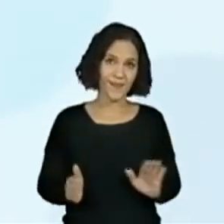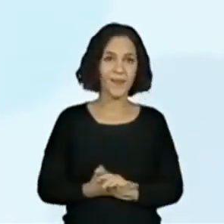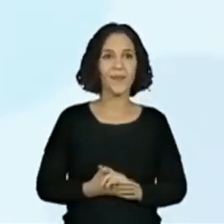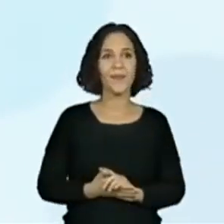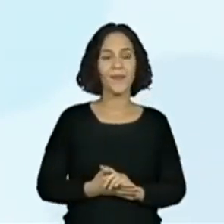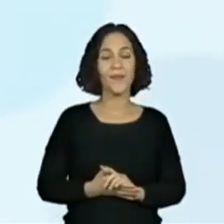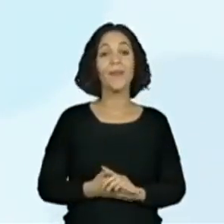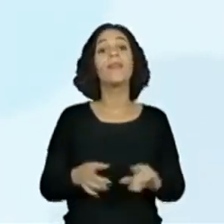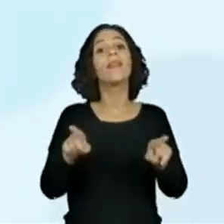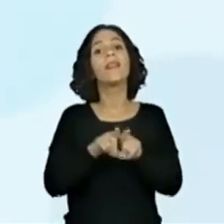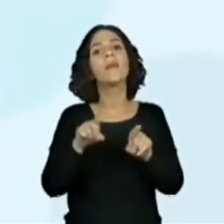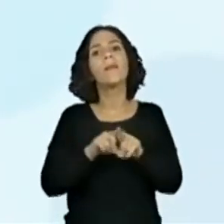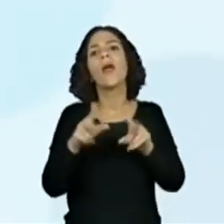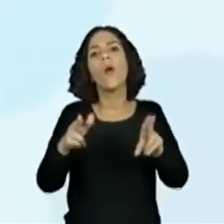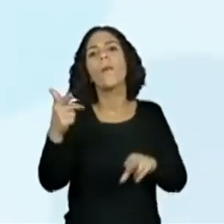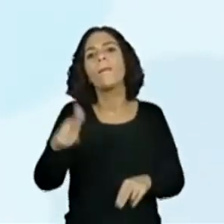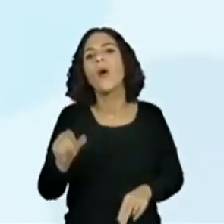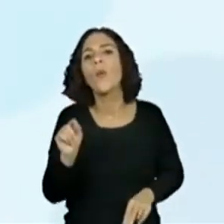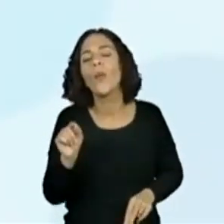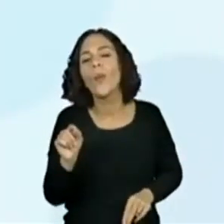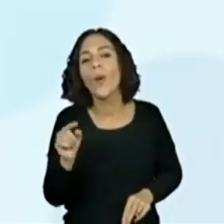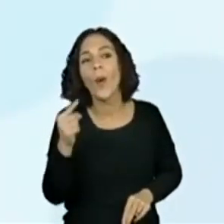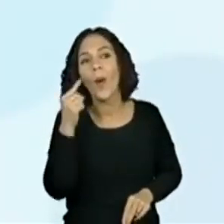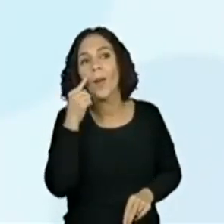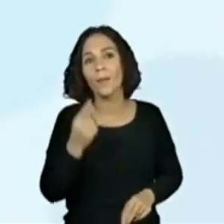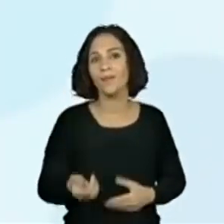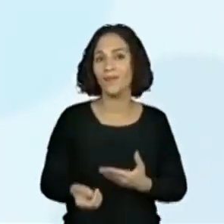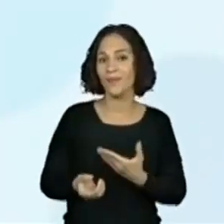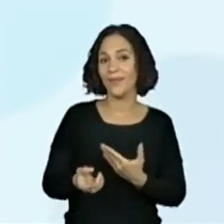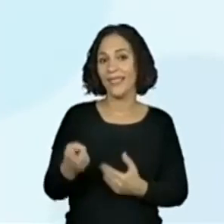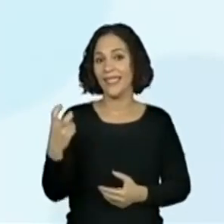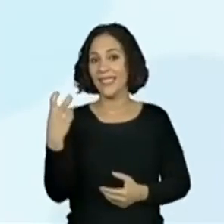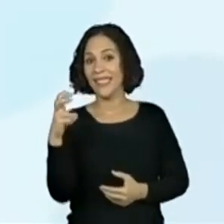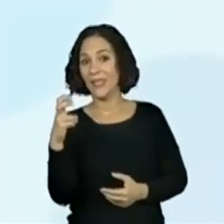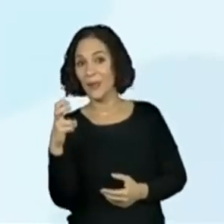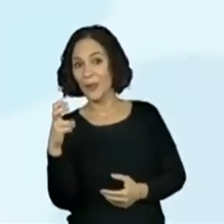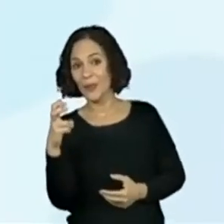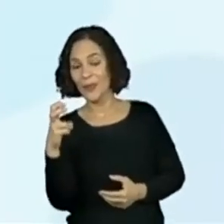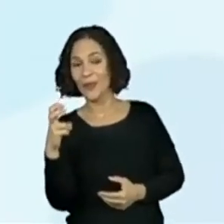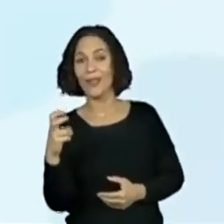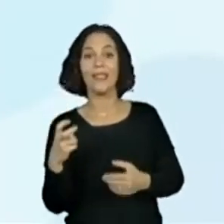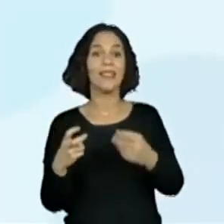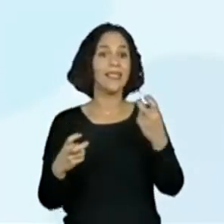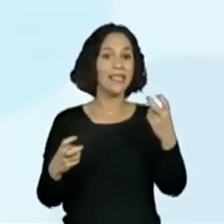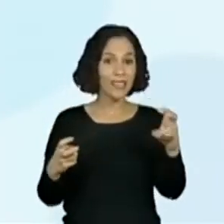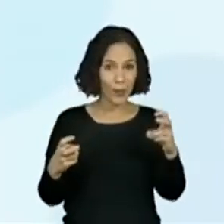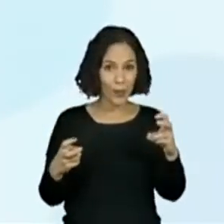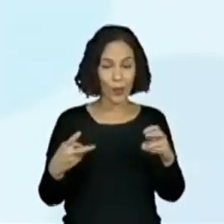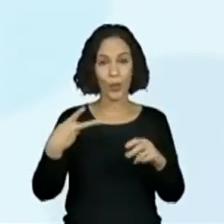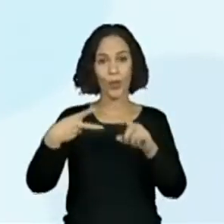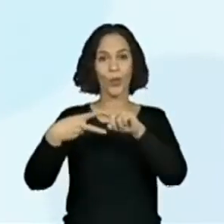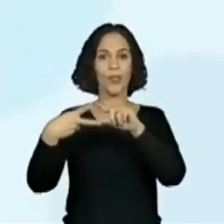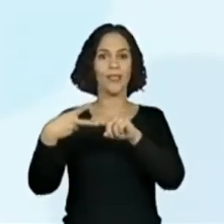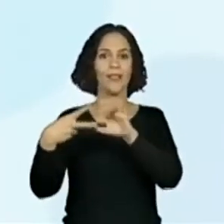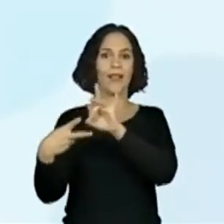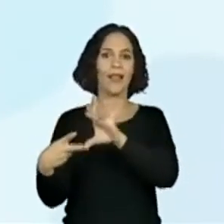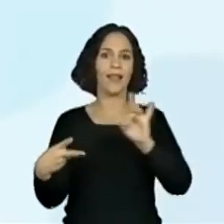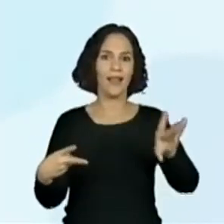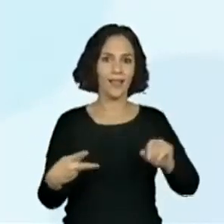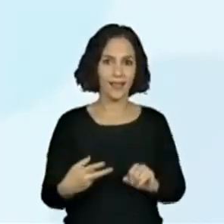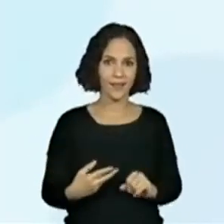Olha só, ele também tem notas iguais aqui, ó. 2 notas de 5 aqui e 2